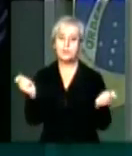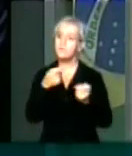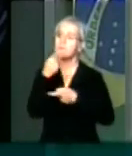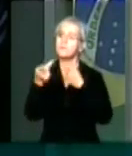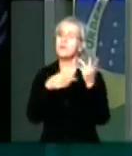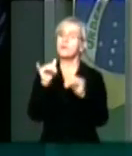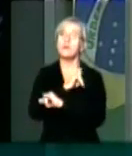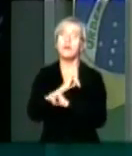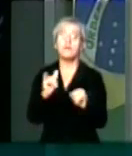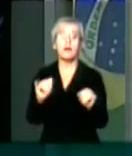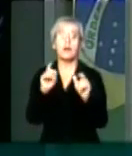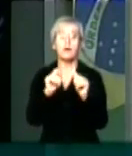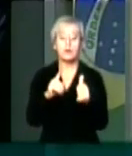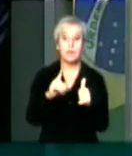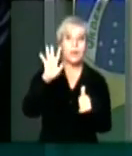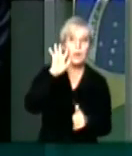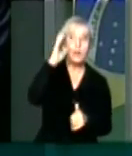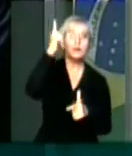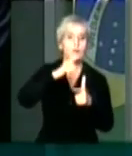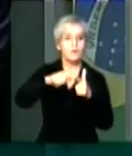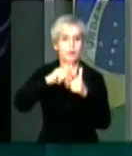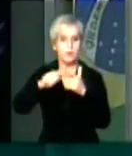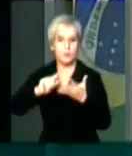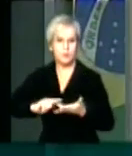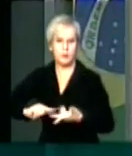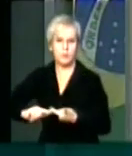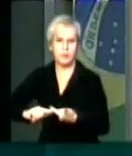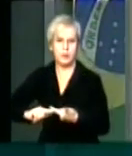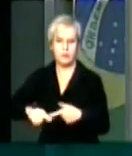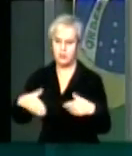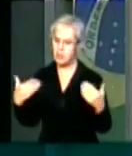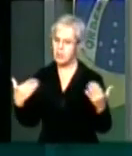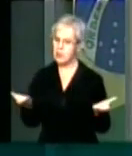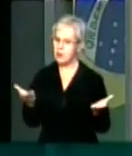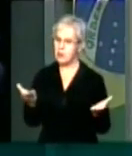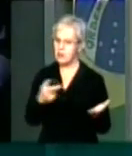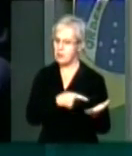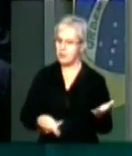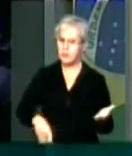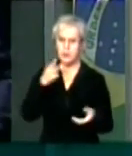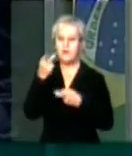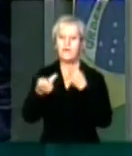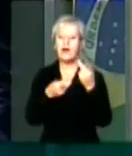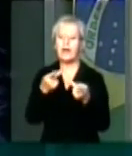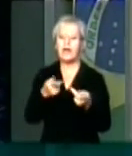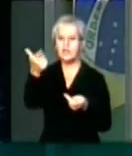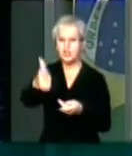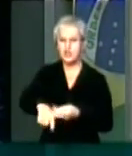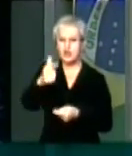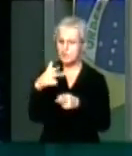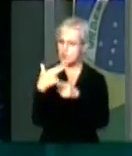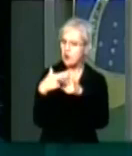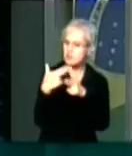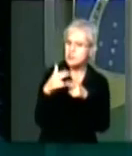trouxesse soluções para o problema. Não que ela viesse novamente com um engodo maquiando uma situação do